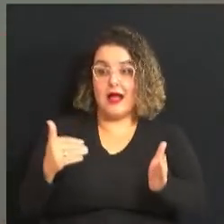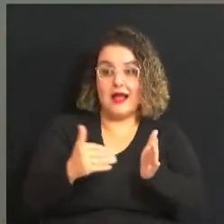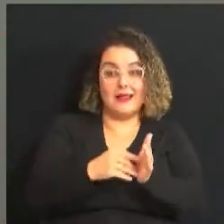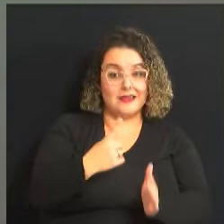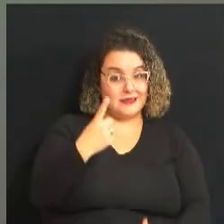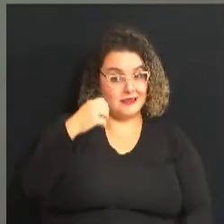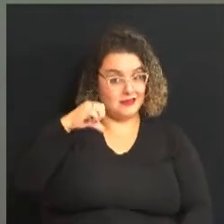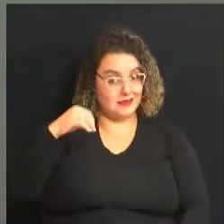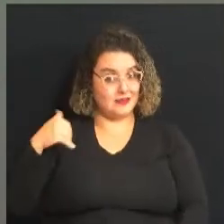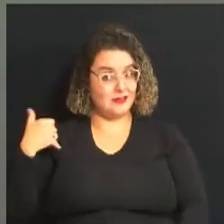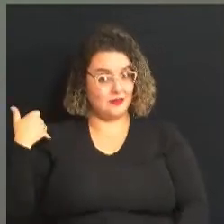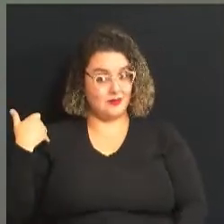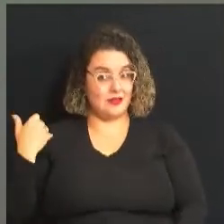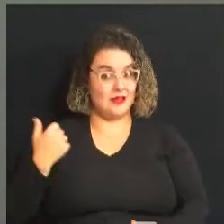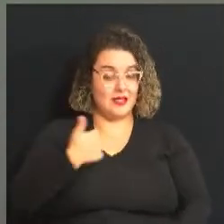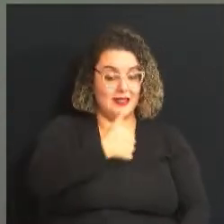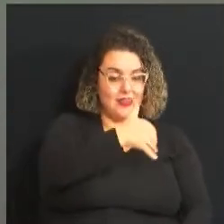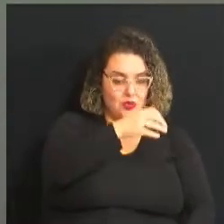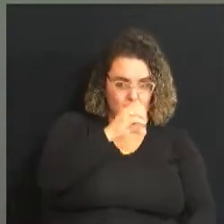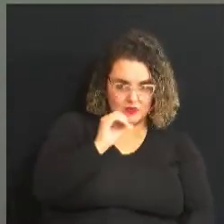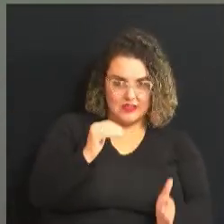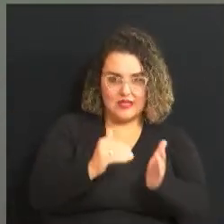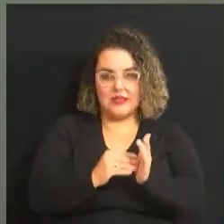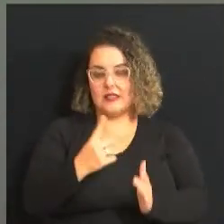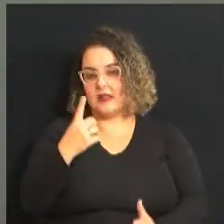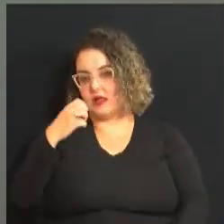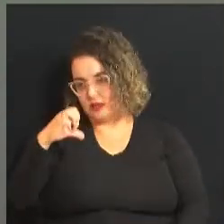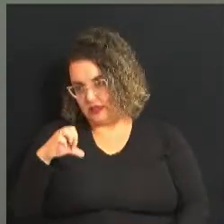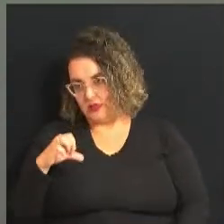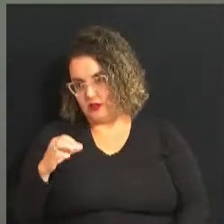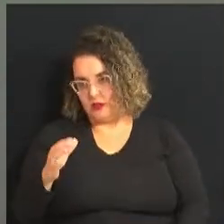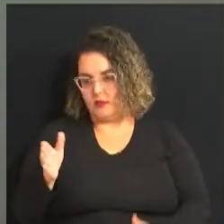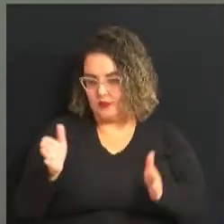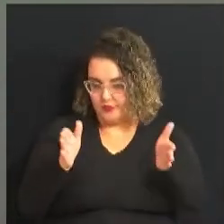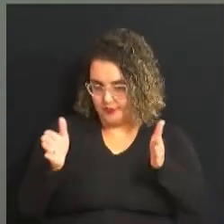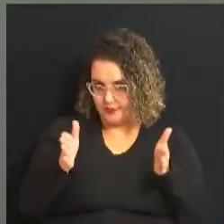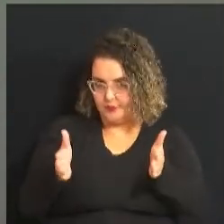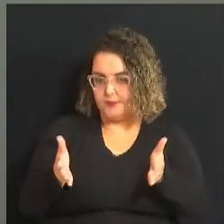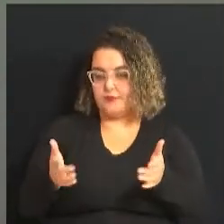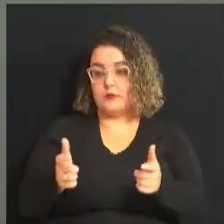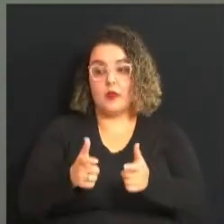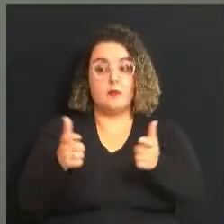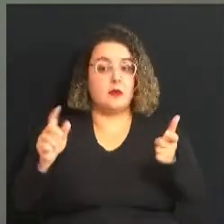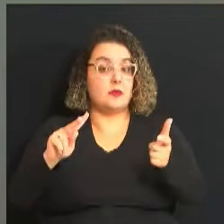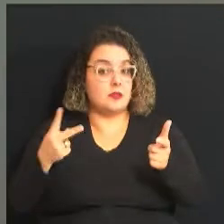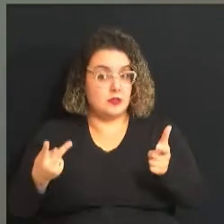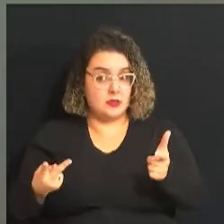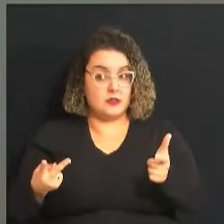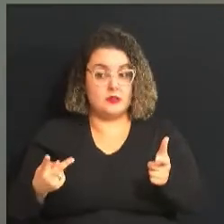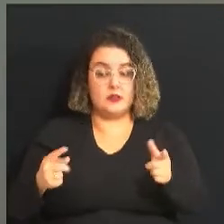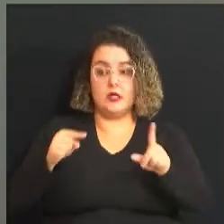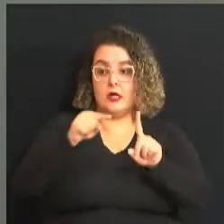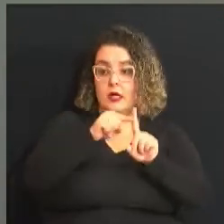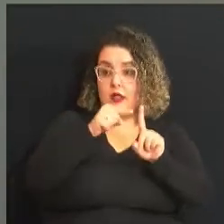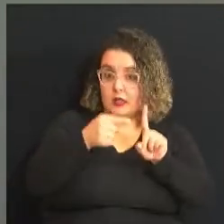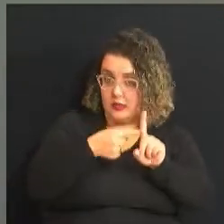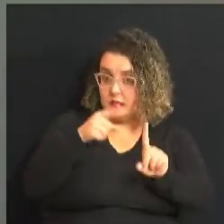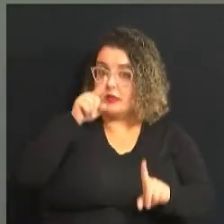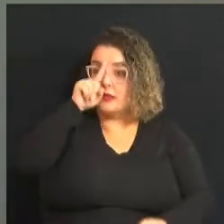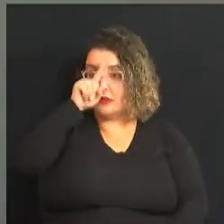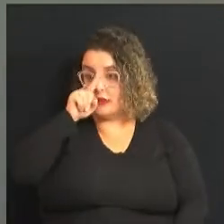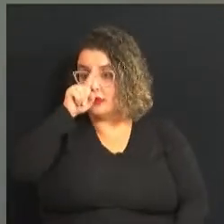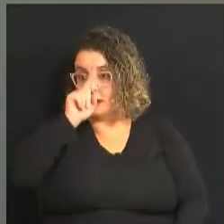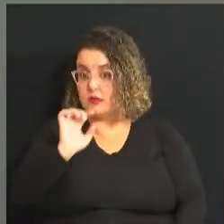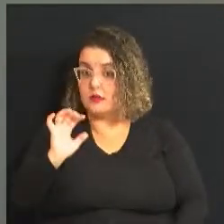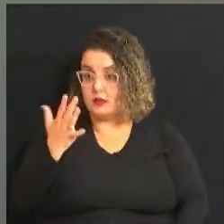os 10 e os 19 anos ali. Na maioria das vezes, a gravidez que mais preocupa é aquela que acontece